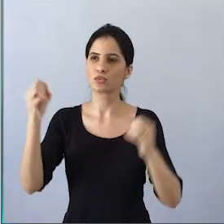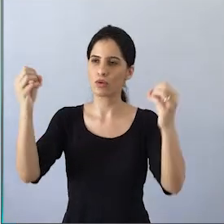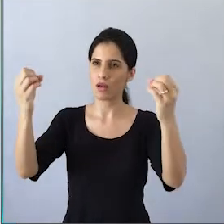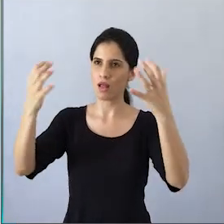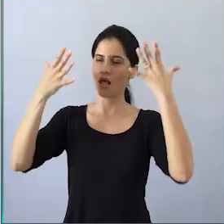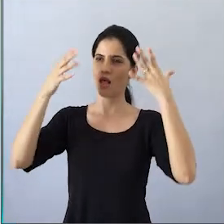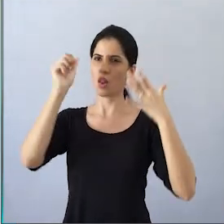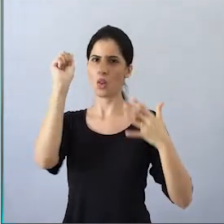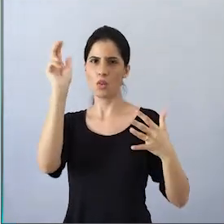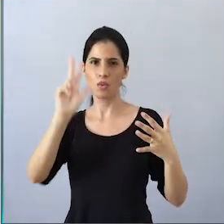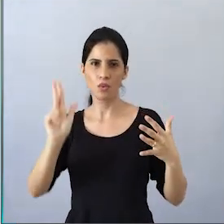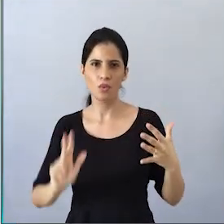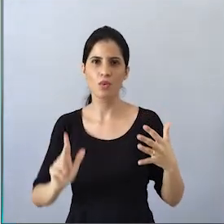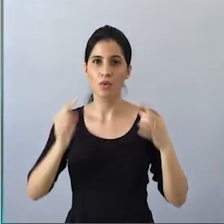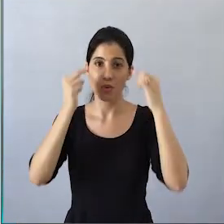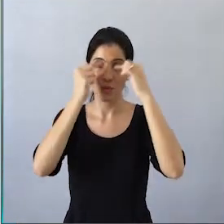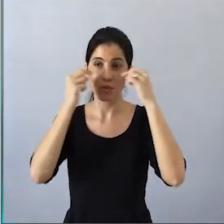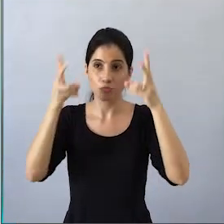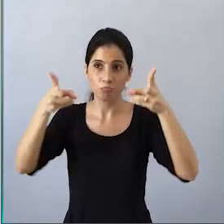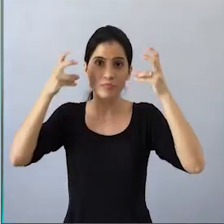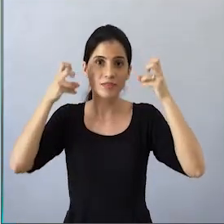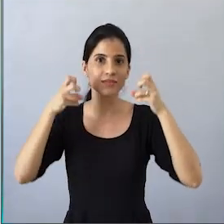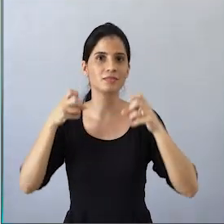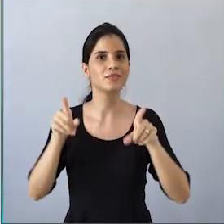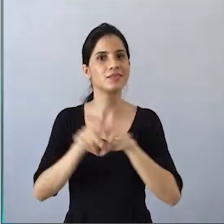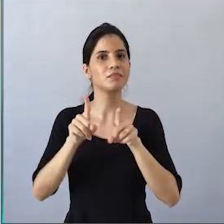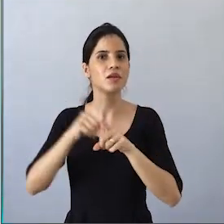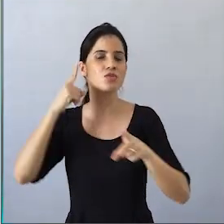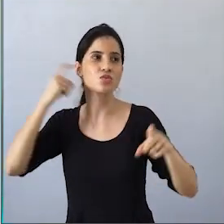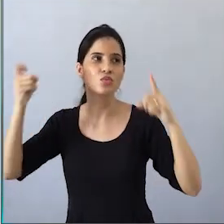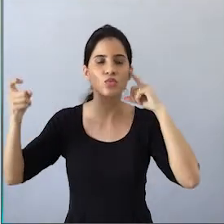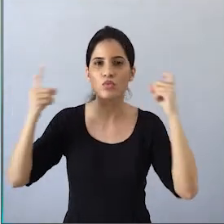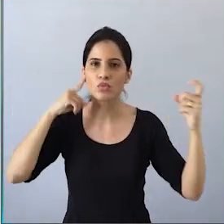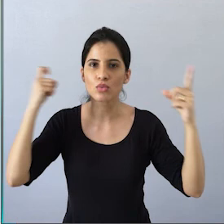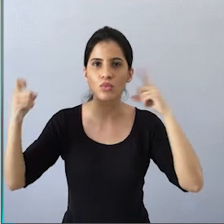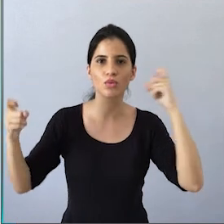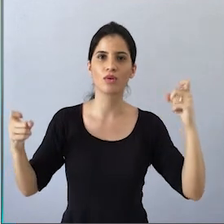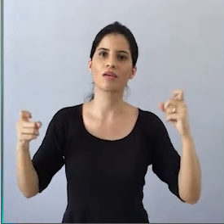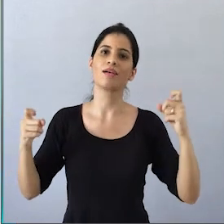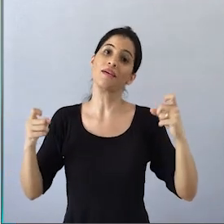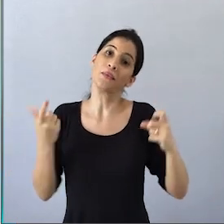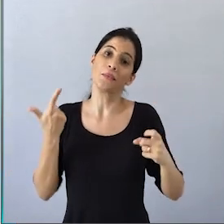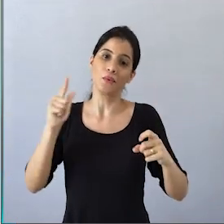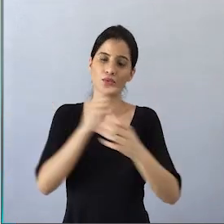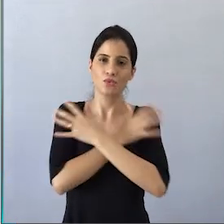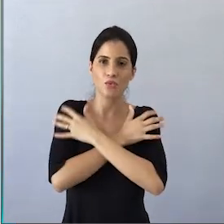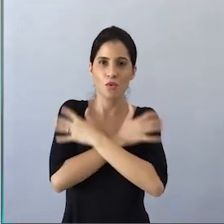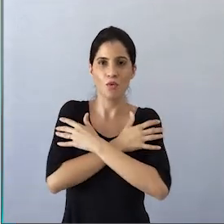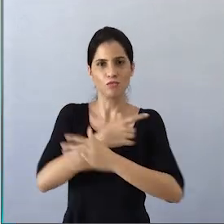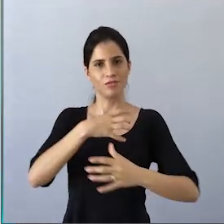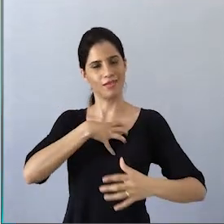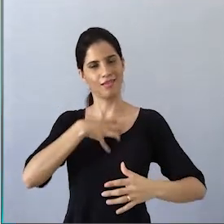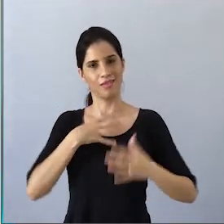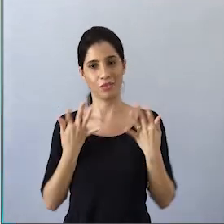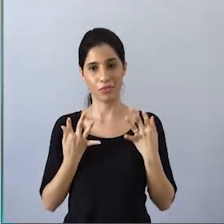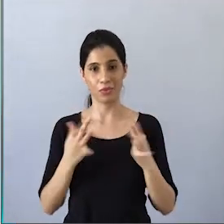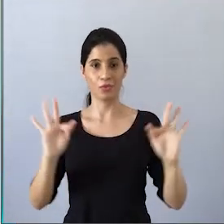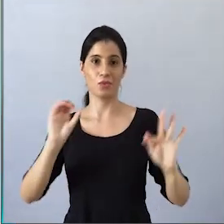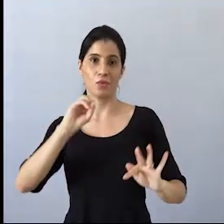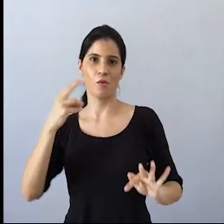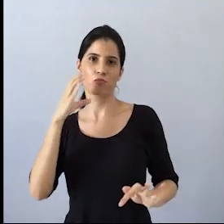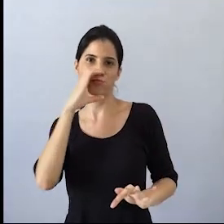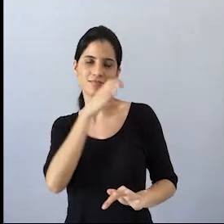a luminosidade, identificada pela retina, a sonoridade pelos ouvidos e também dor e temperatura, por exemplo.